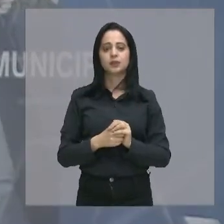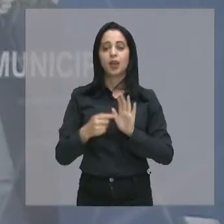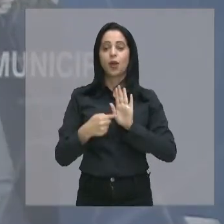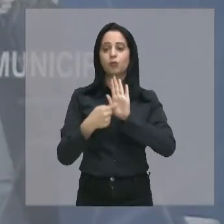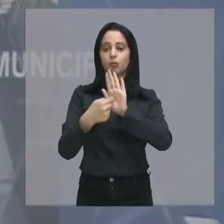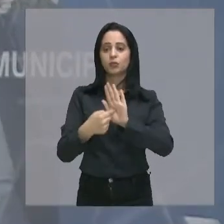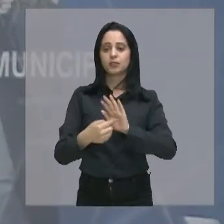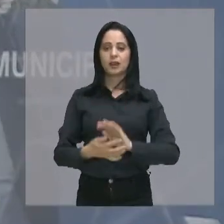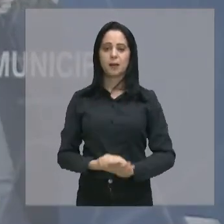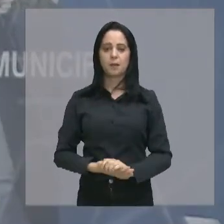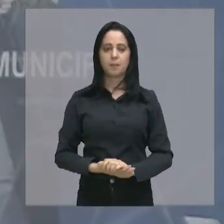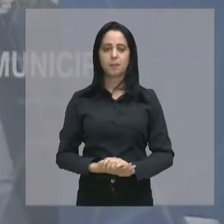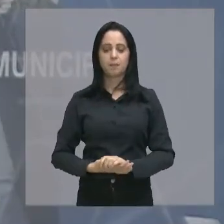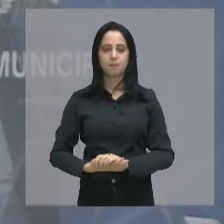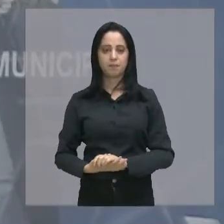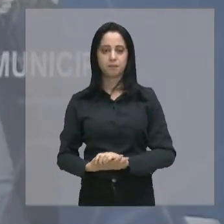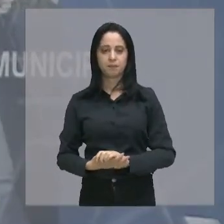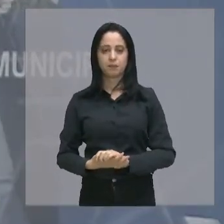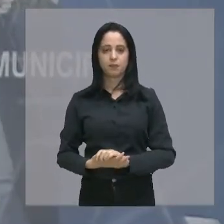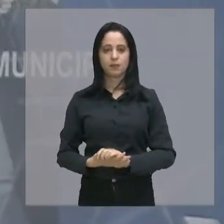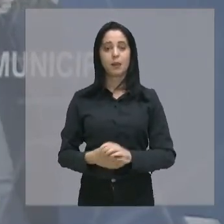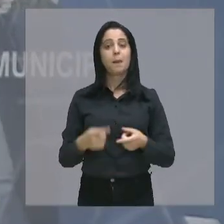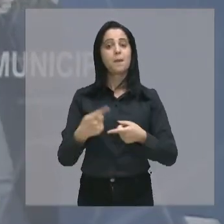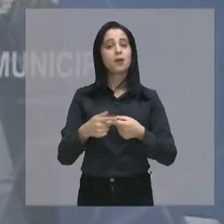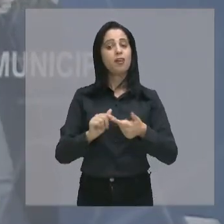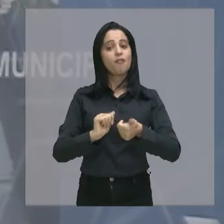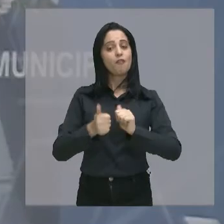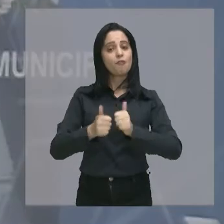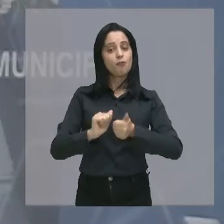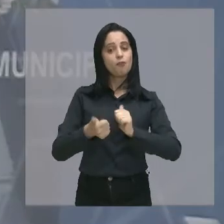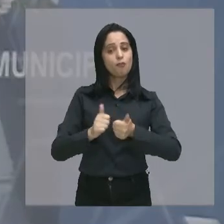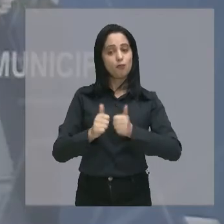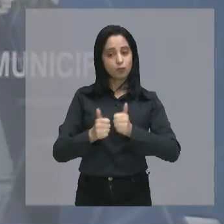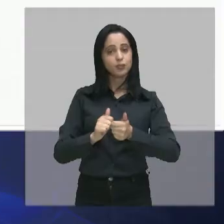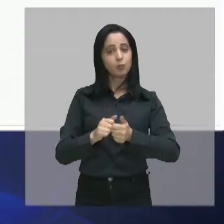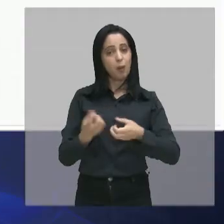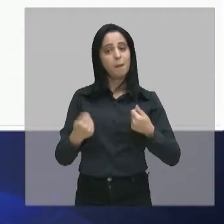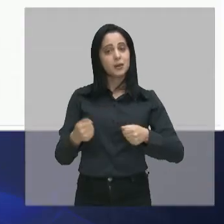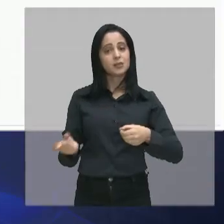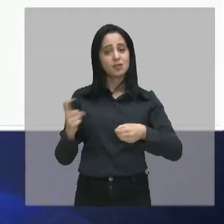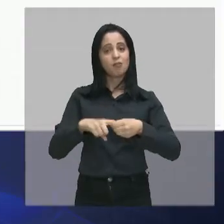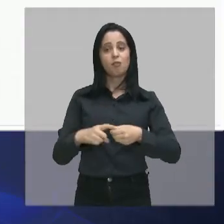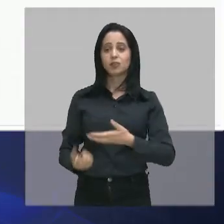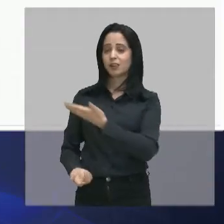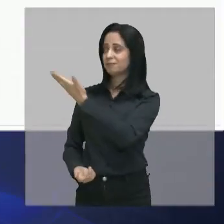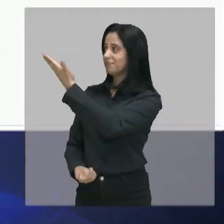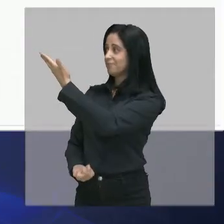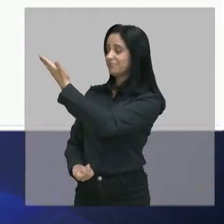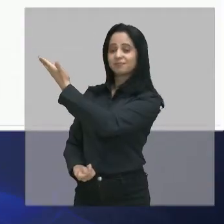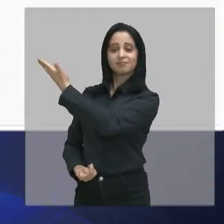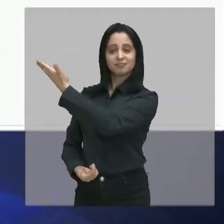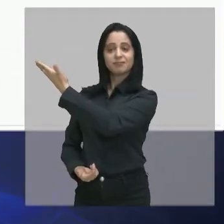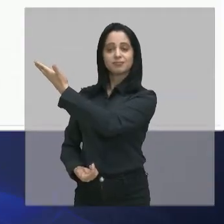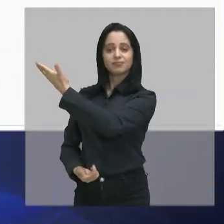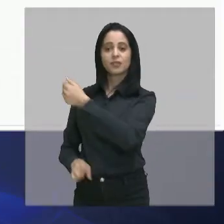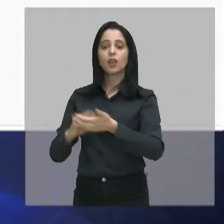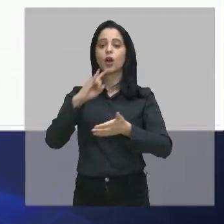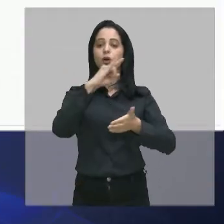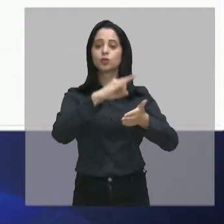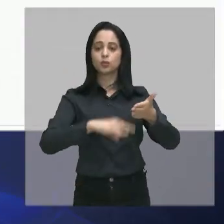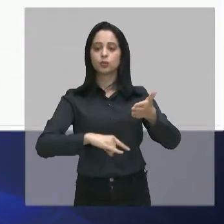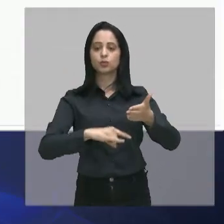na tela para que o nosso futebol amador também volte. Nós temos aqui também um